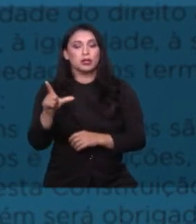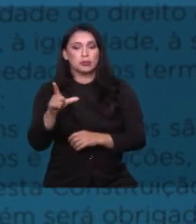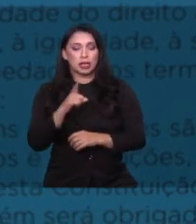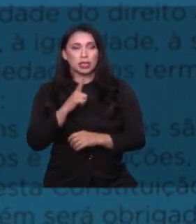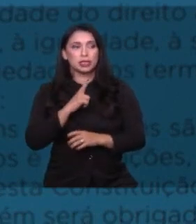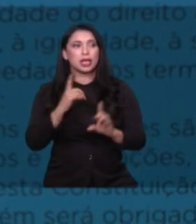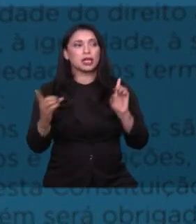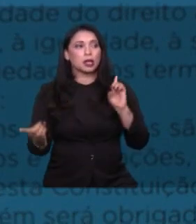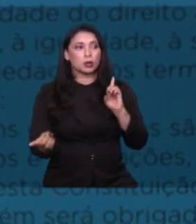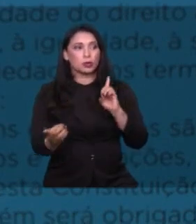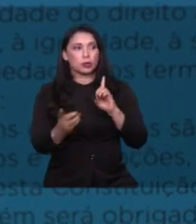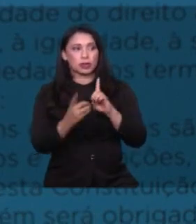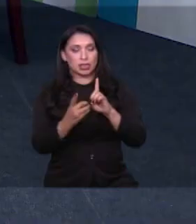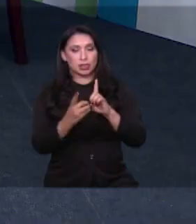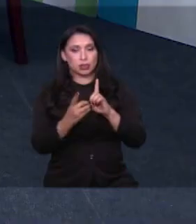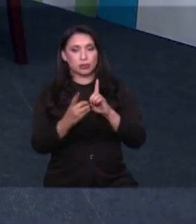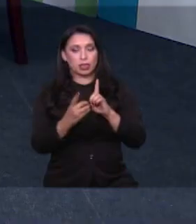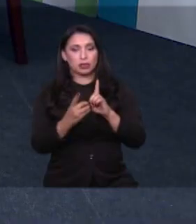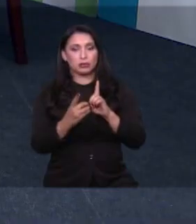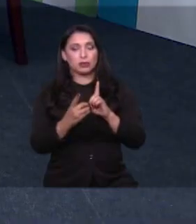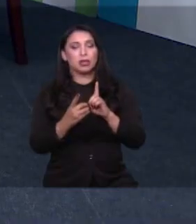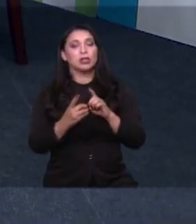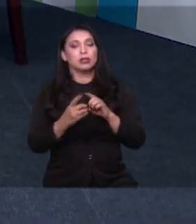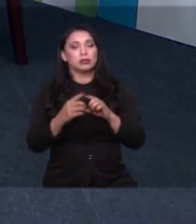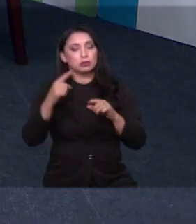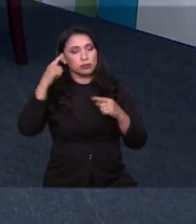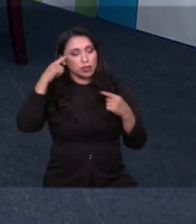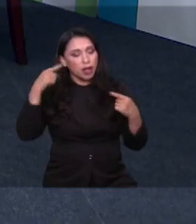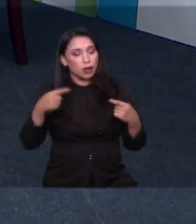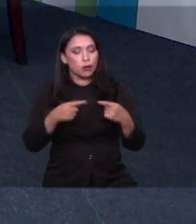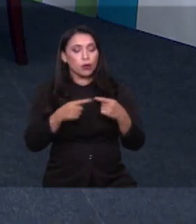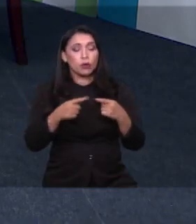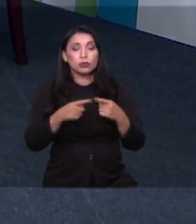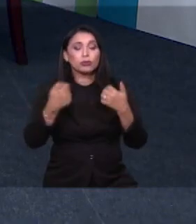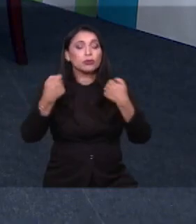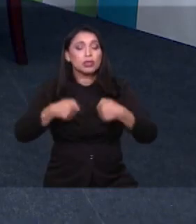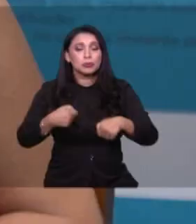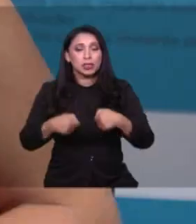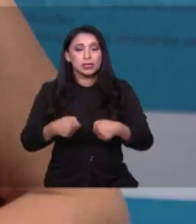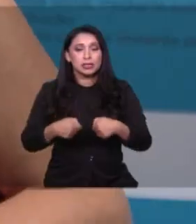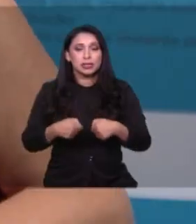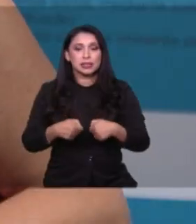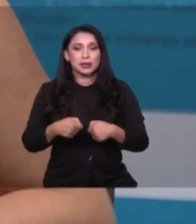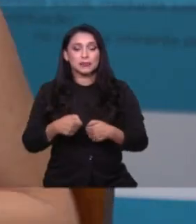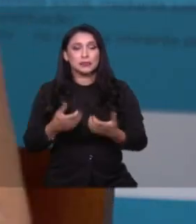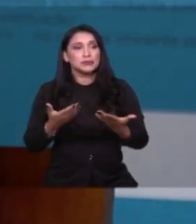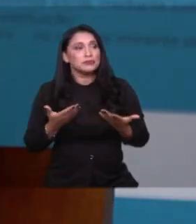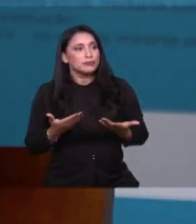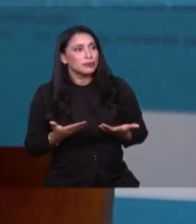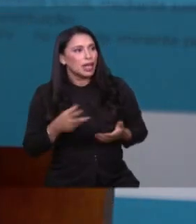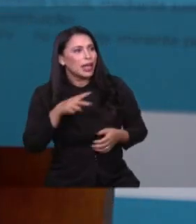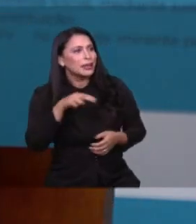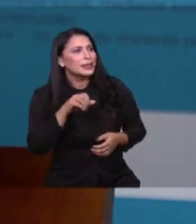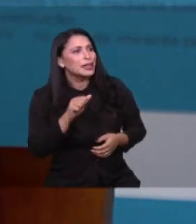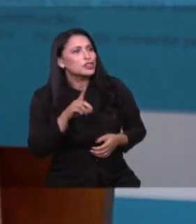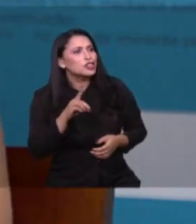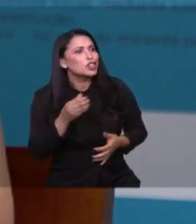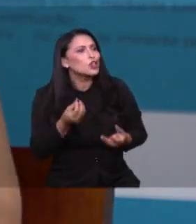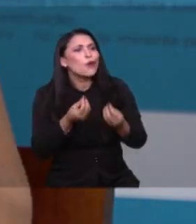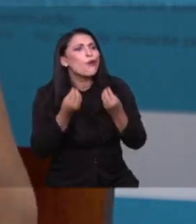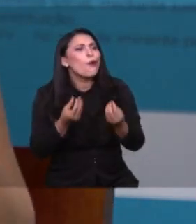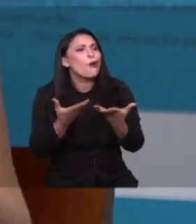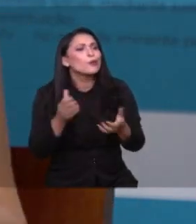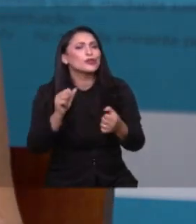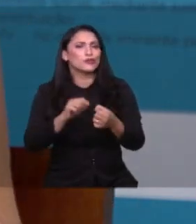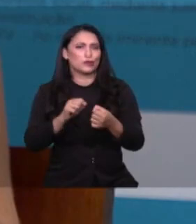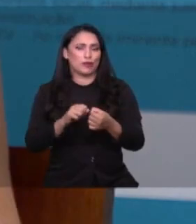o atendimento devido, de acordo com a sua necessidade. Nadine, e como é que a gente pode fazer, doutora Nadine,